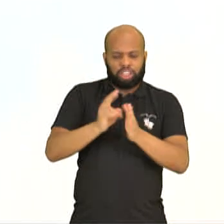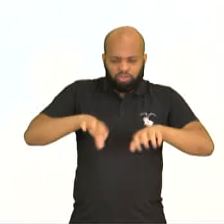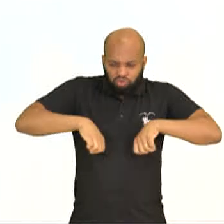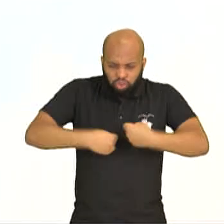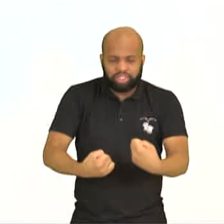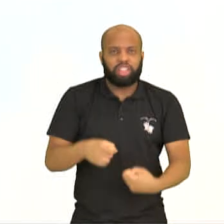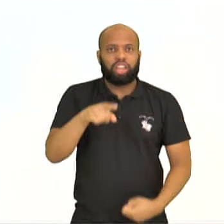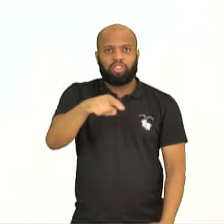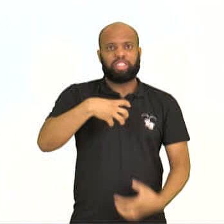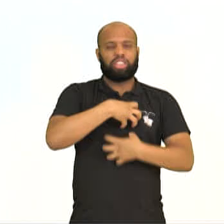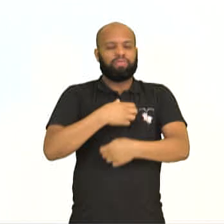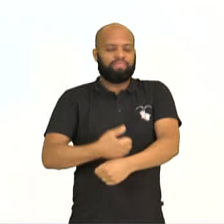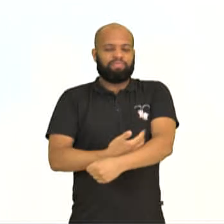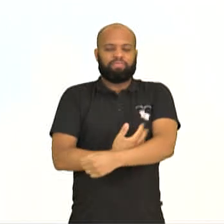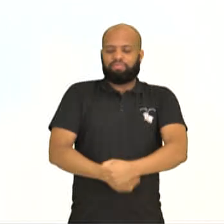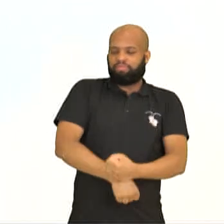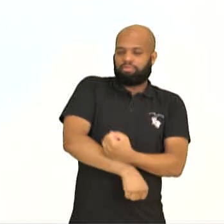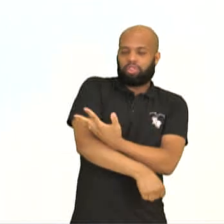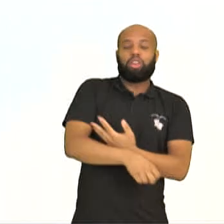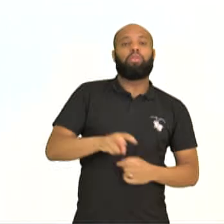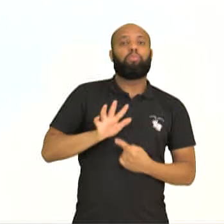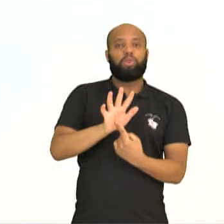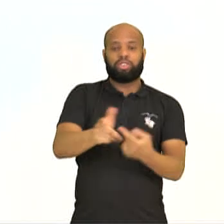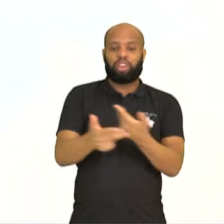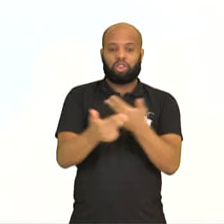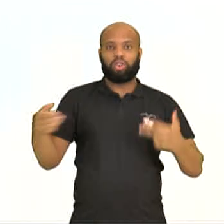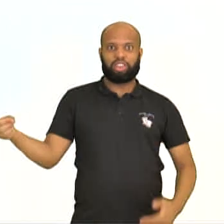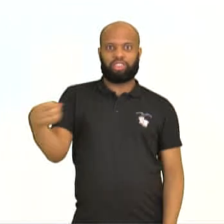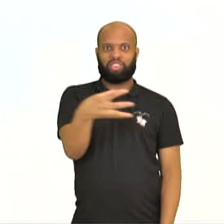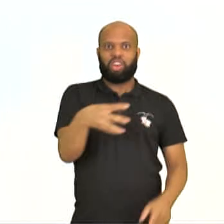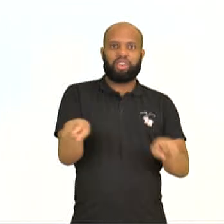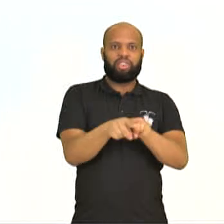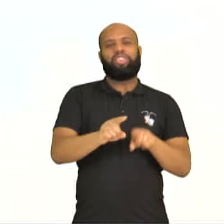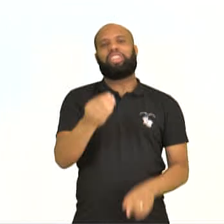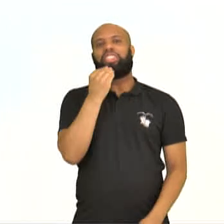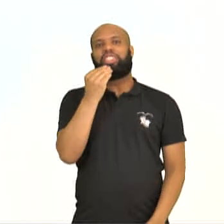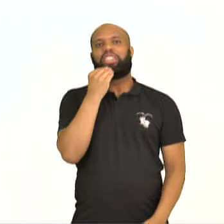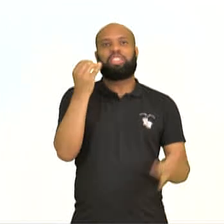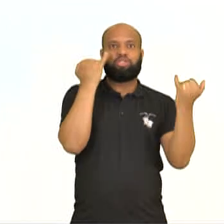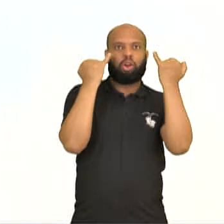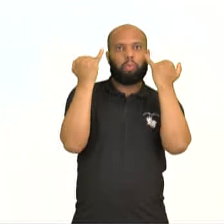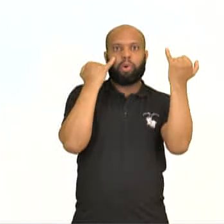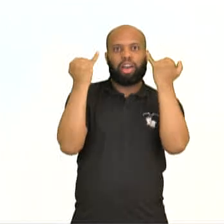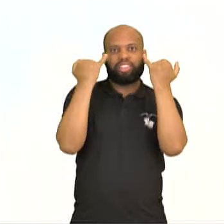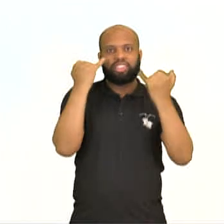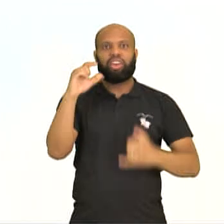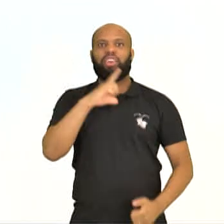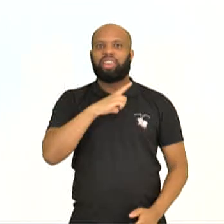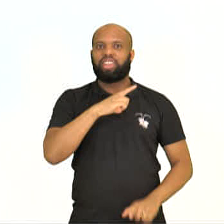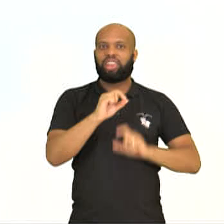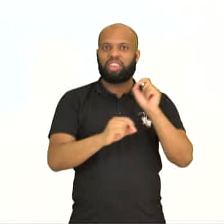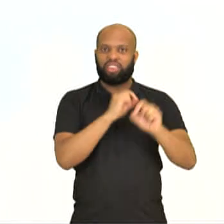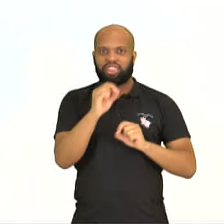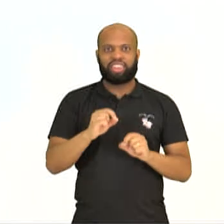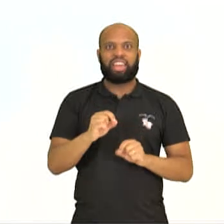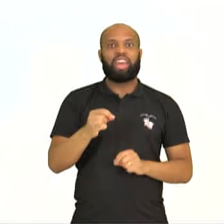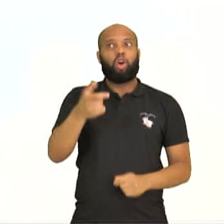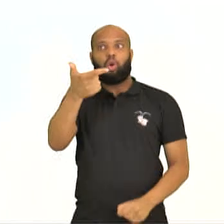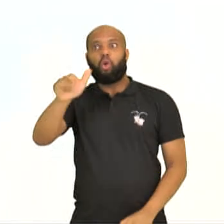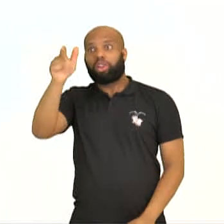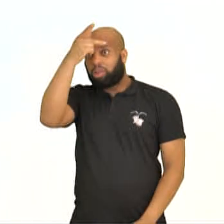os fãs com grandes revelações e chances de informação privilegiada que tornam este evento o